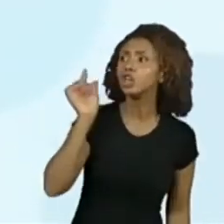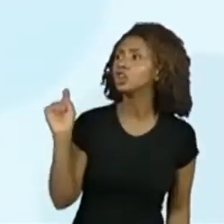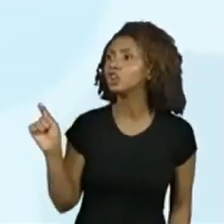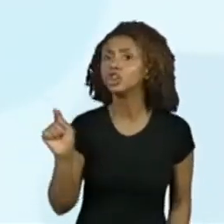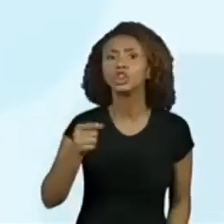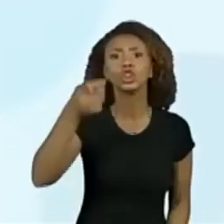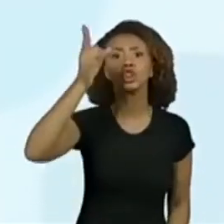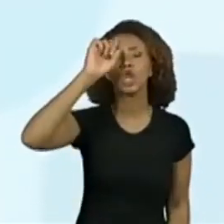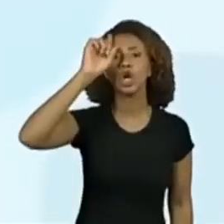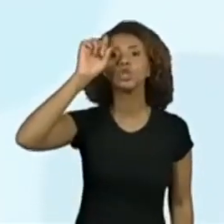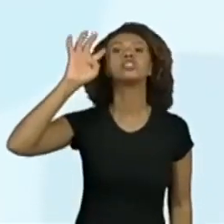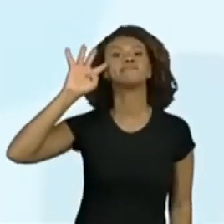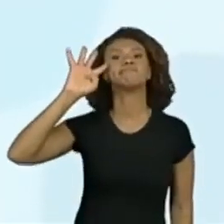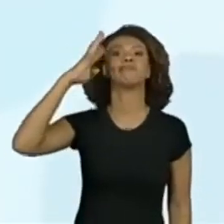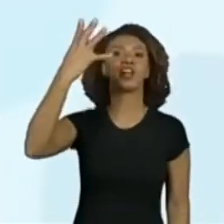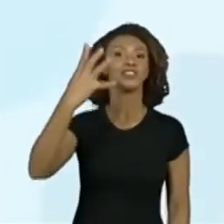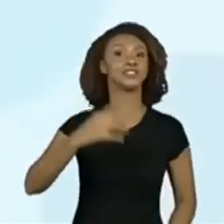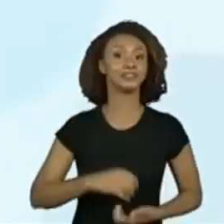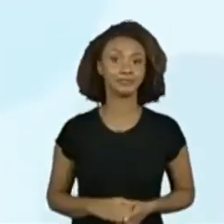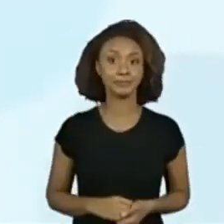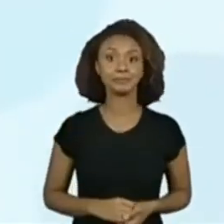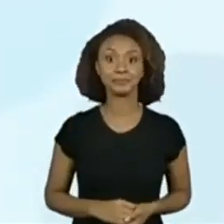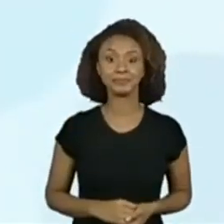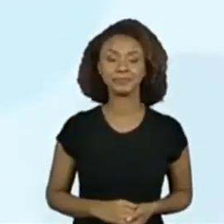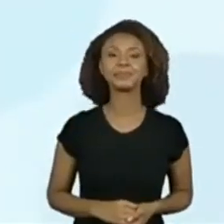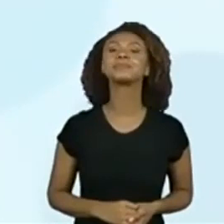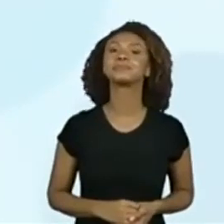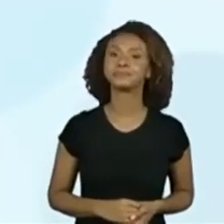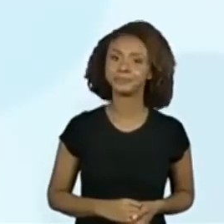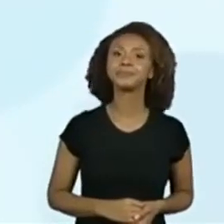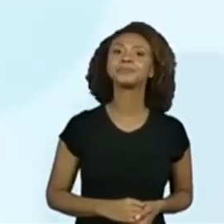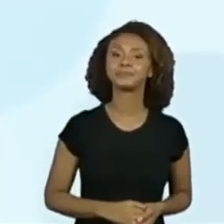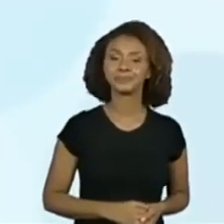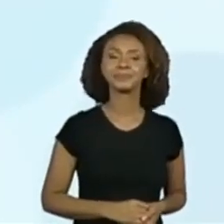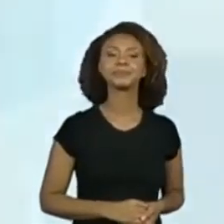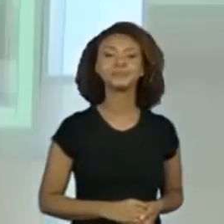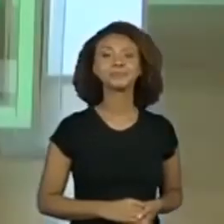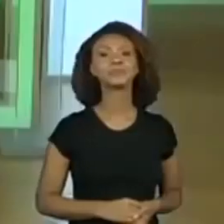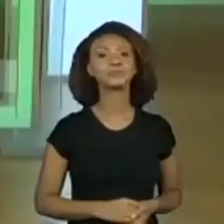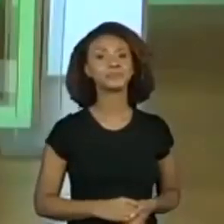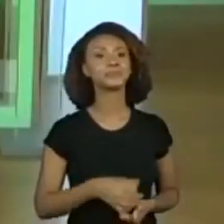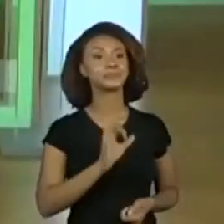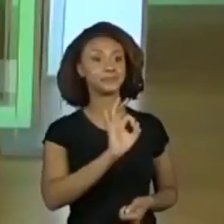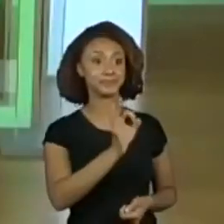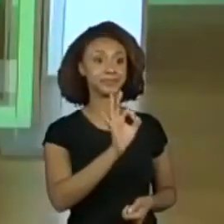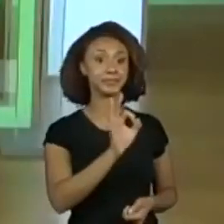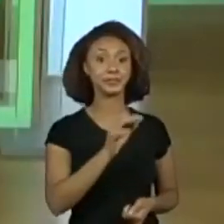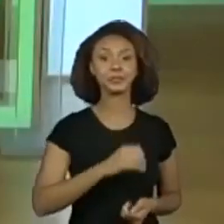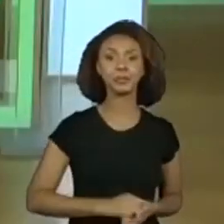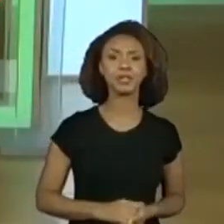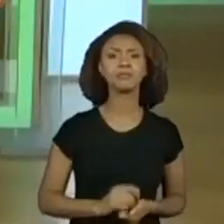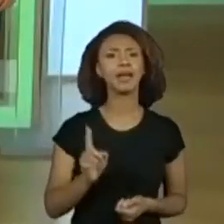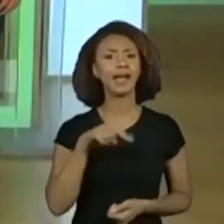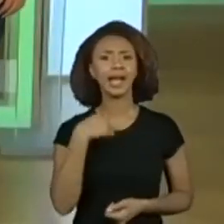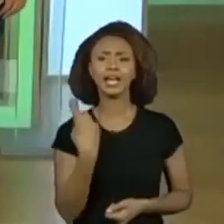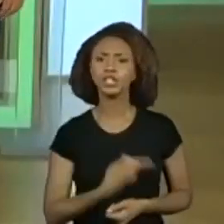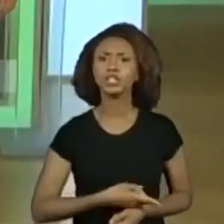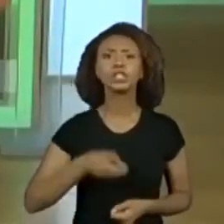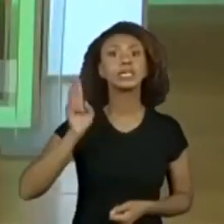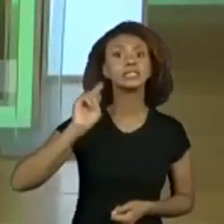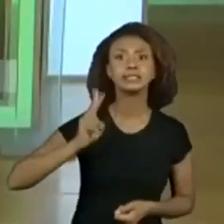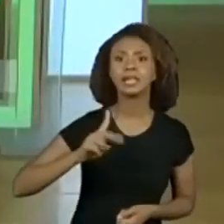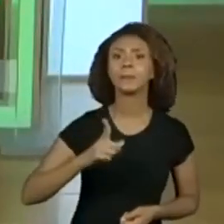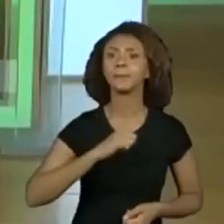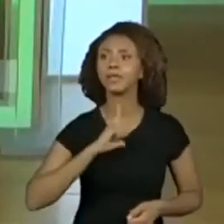dia isso mesmo problema que são comuns no nosso dia a dia todos nós passamos por diversas